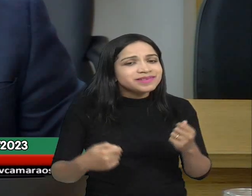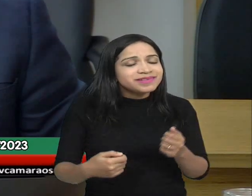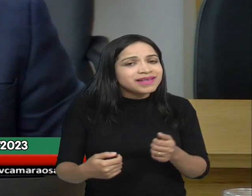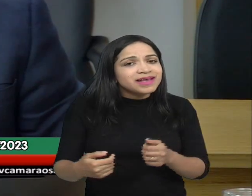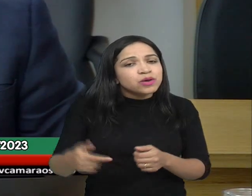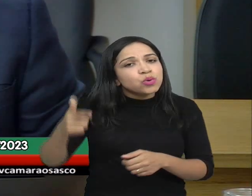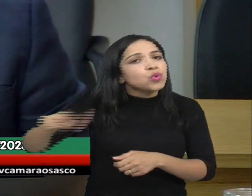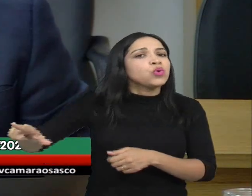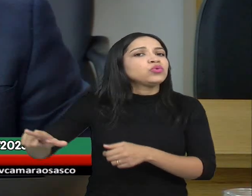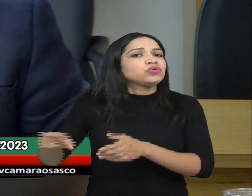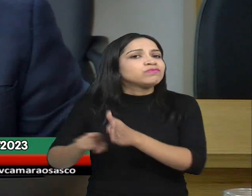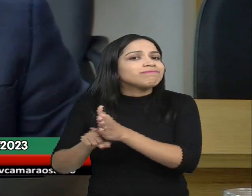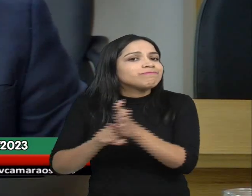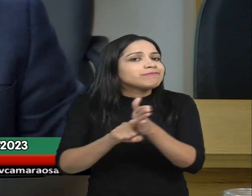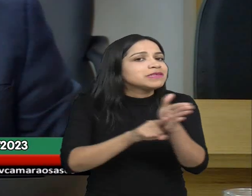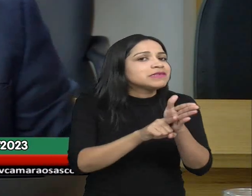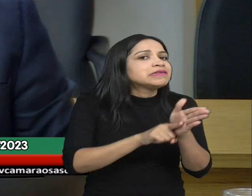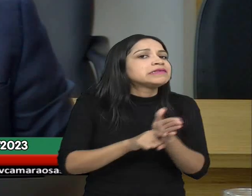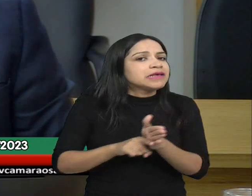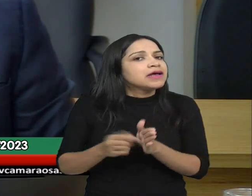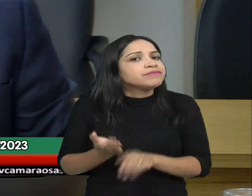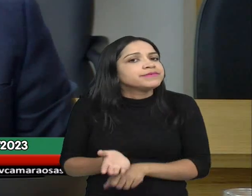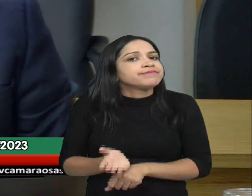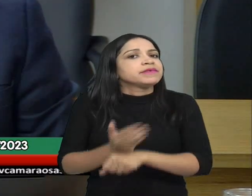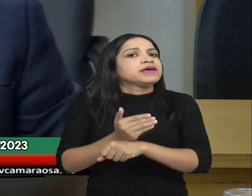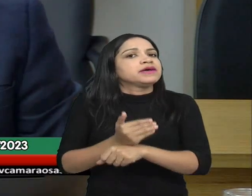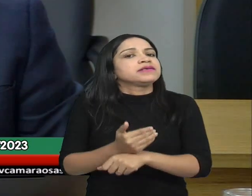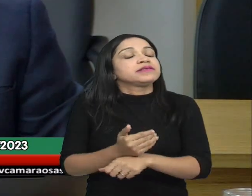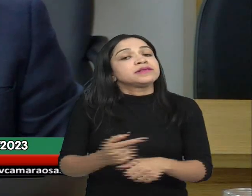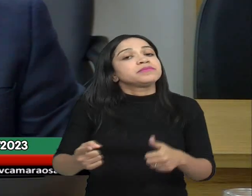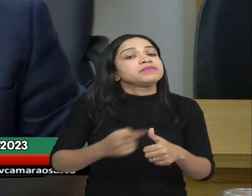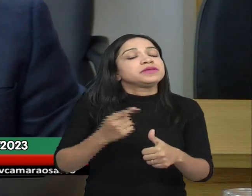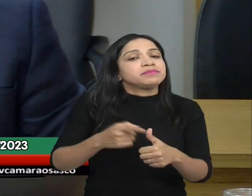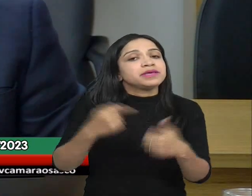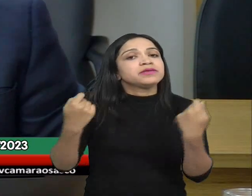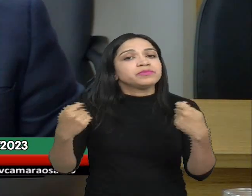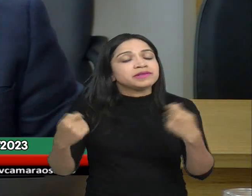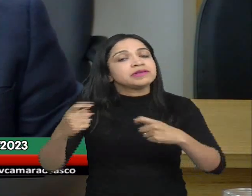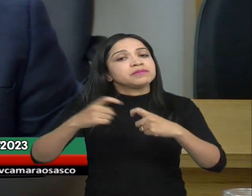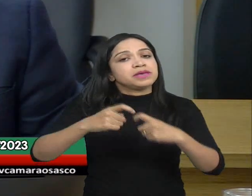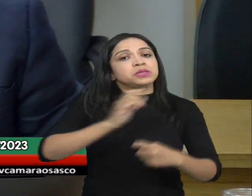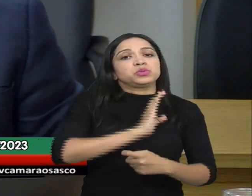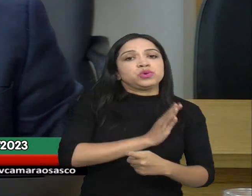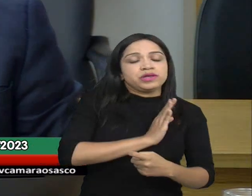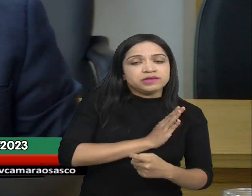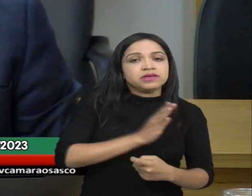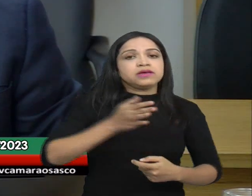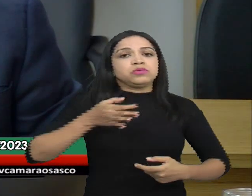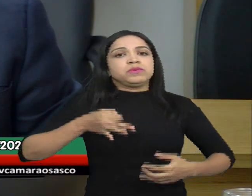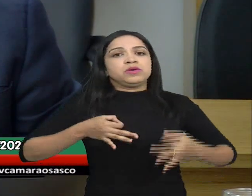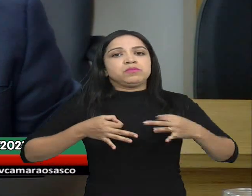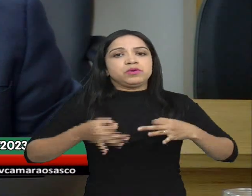Então, tem que passar pelo cardiologista, fazer o ecocardiograma, teste ergométrico, qualquer